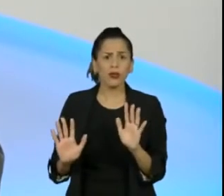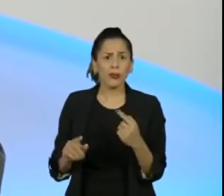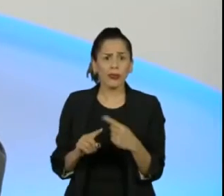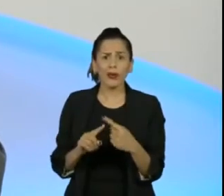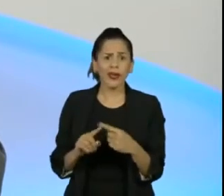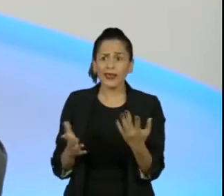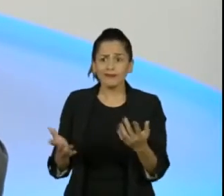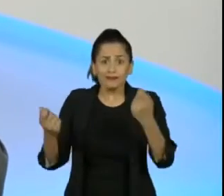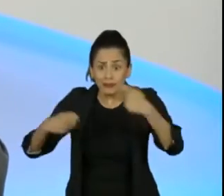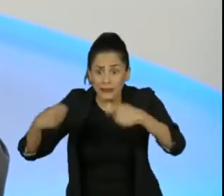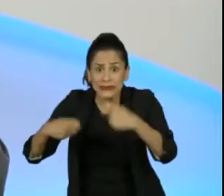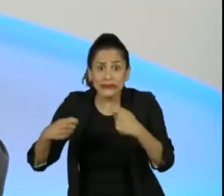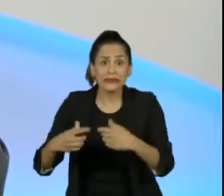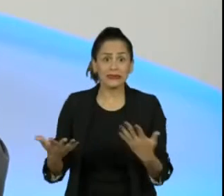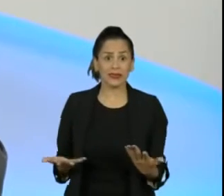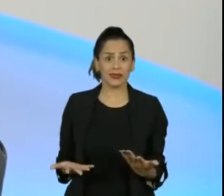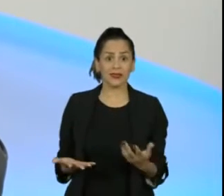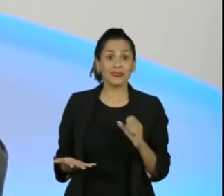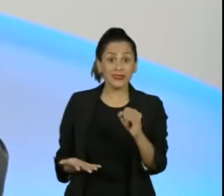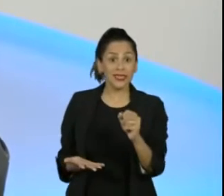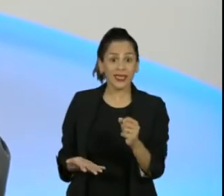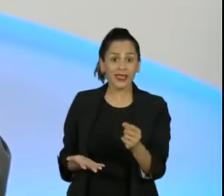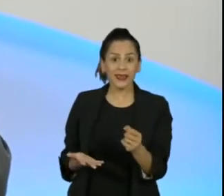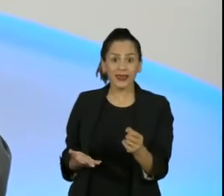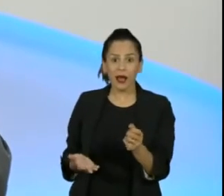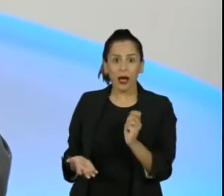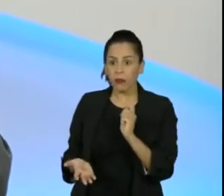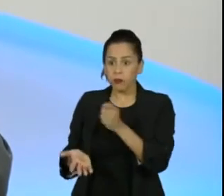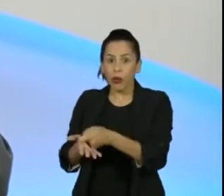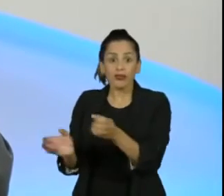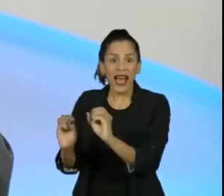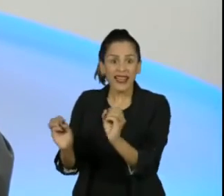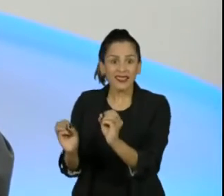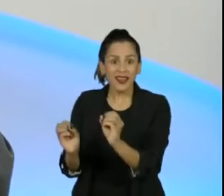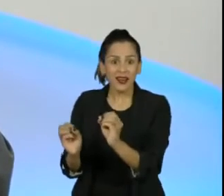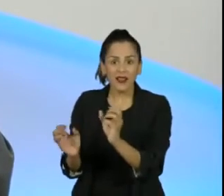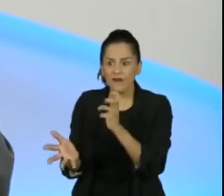remédio, não tem internação.